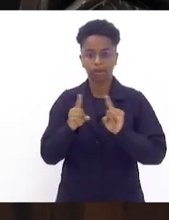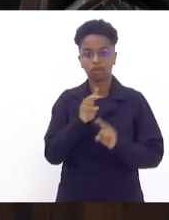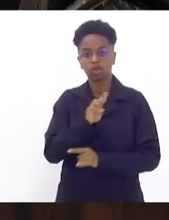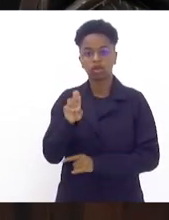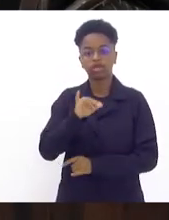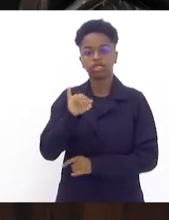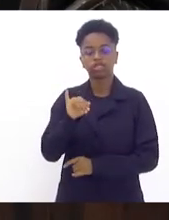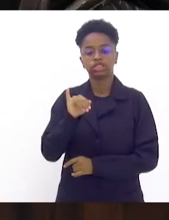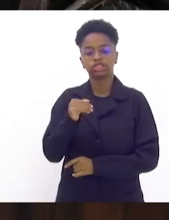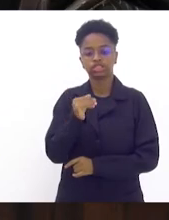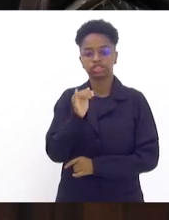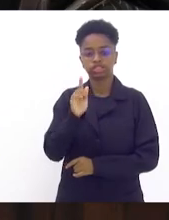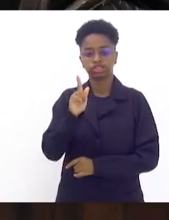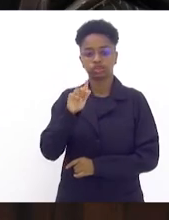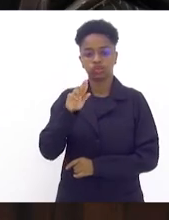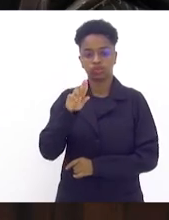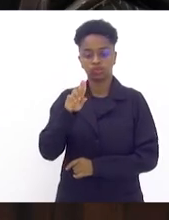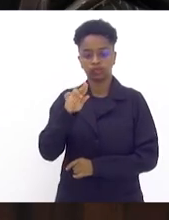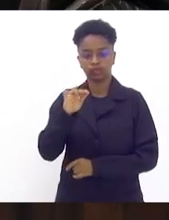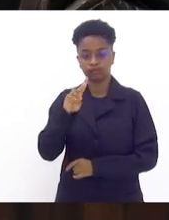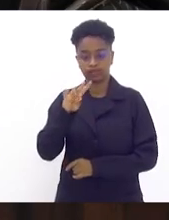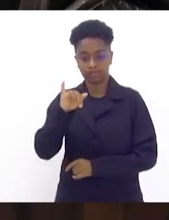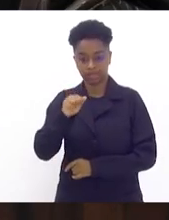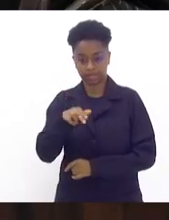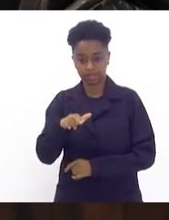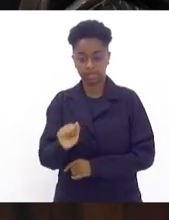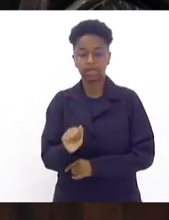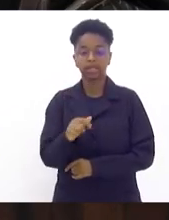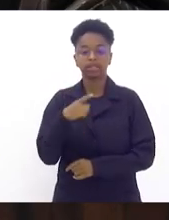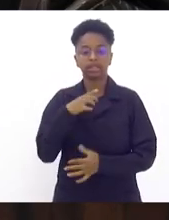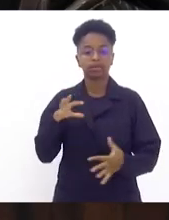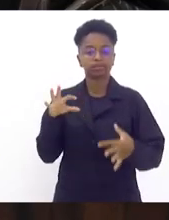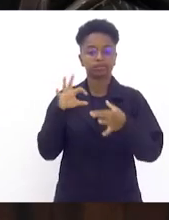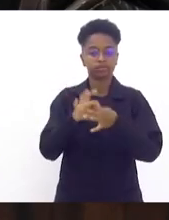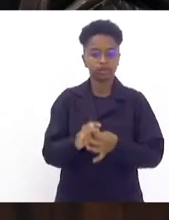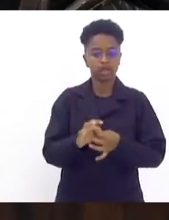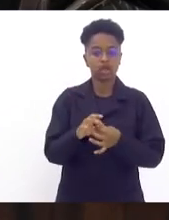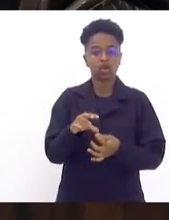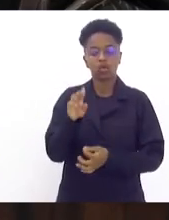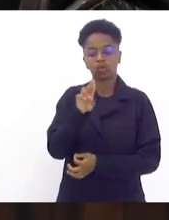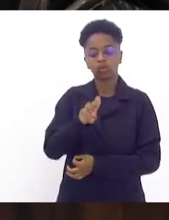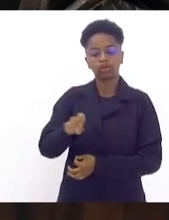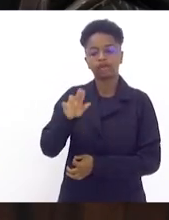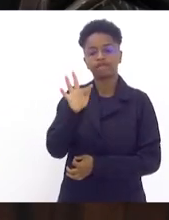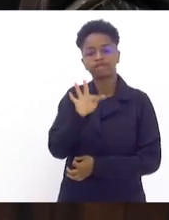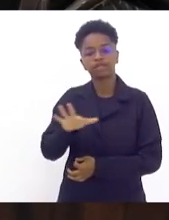que autoriza o Estado de Janeiro a firmar convênio com a Universidade Federal de São Paulo para a